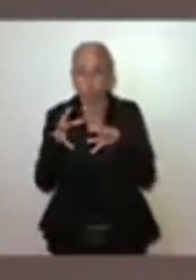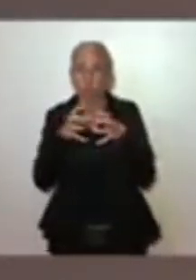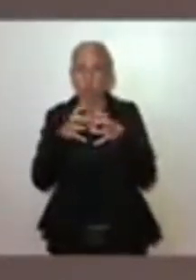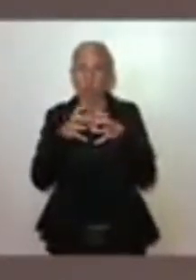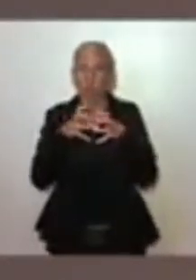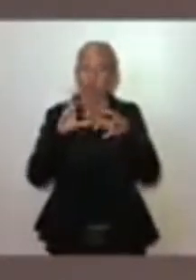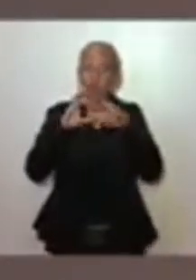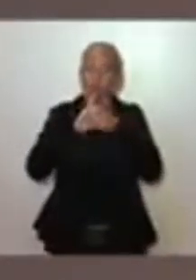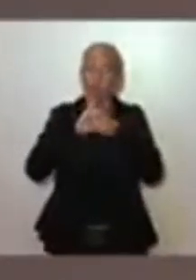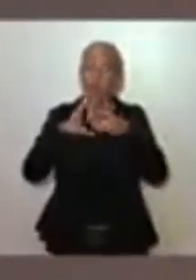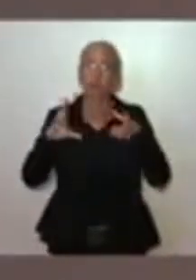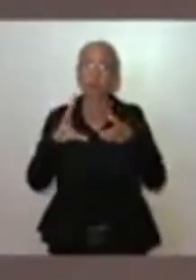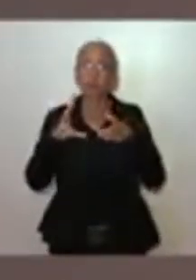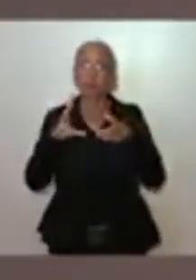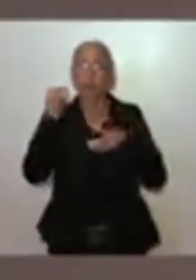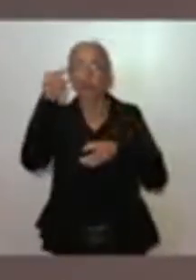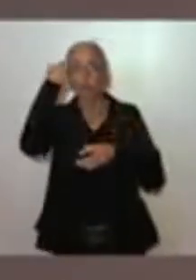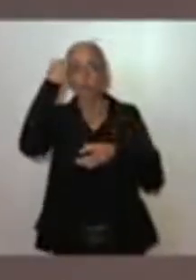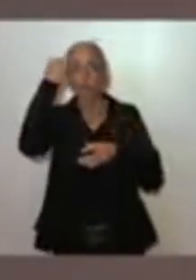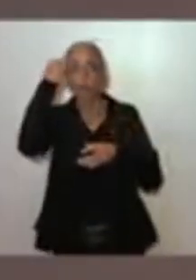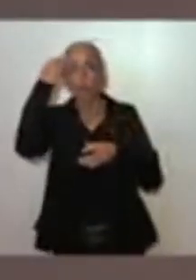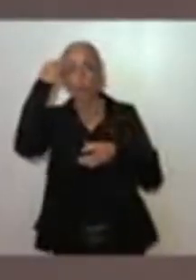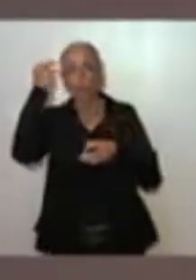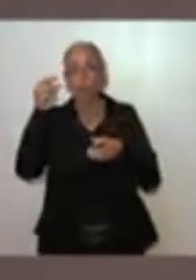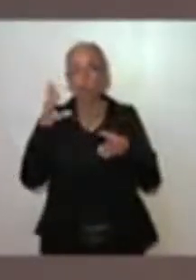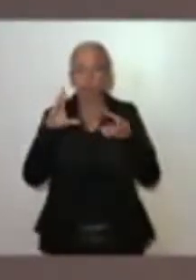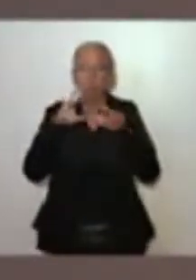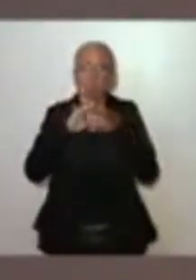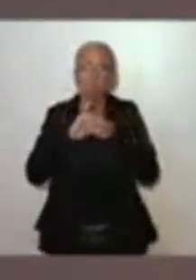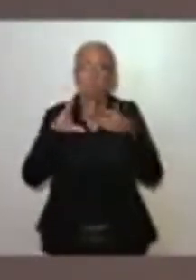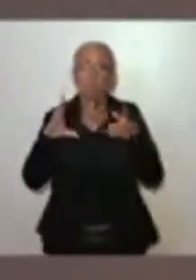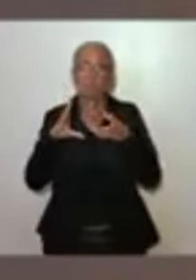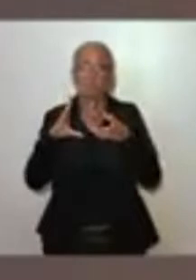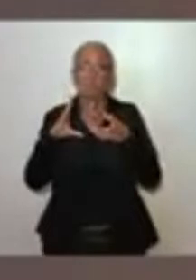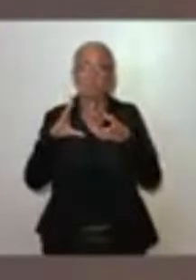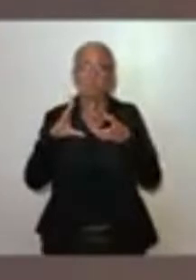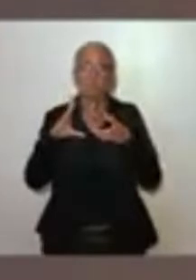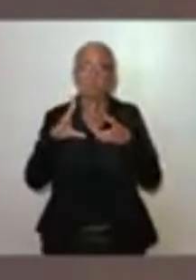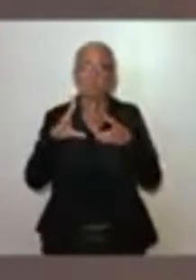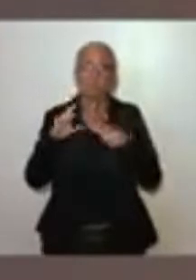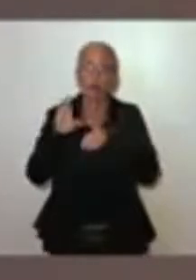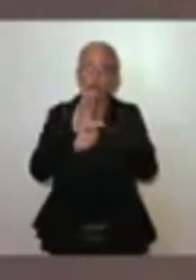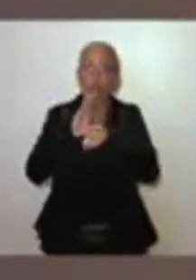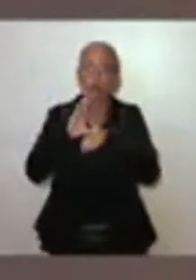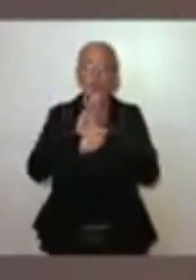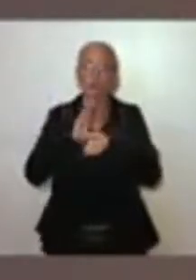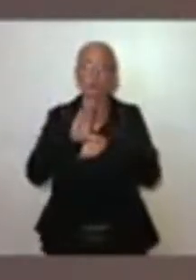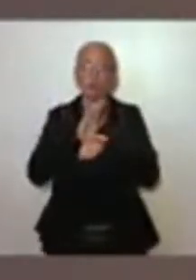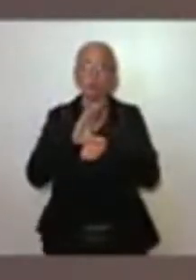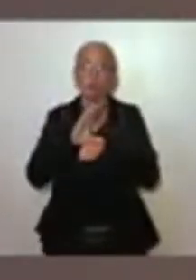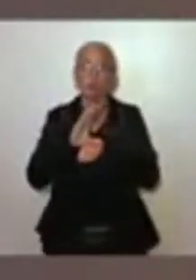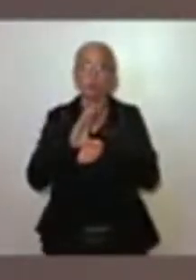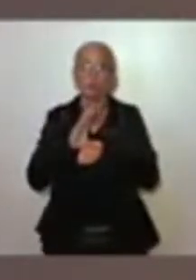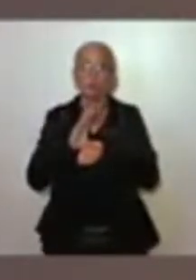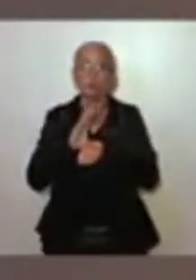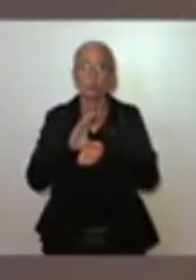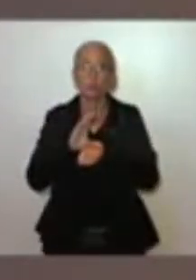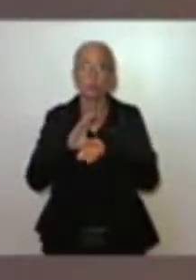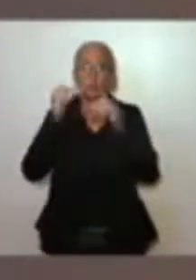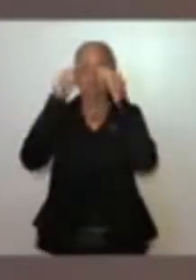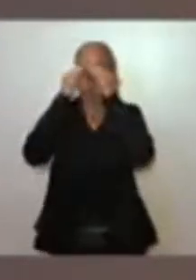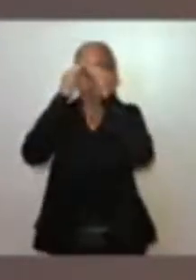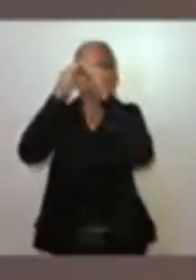nas democracias é uma atenção absorvida e institucional e civilizada